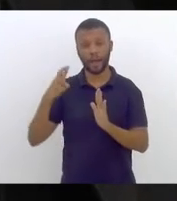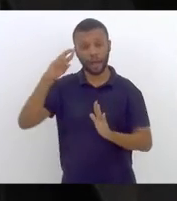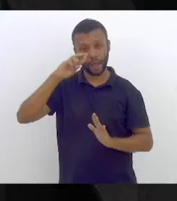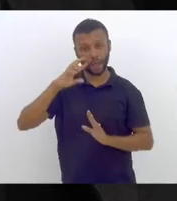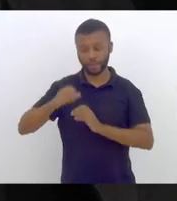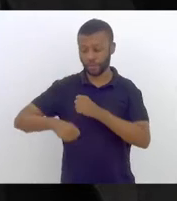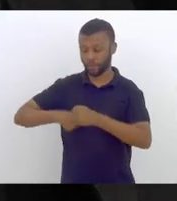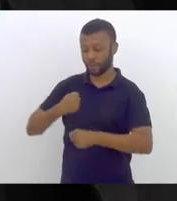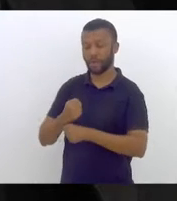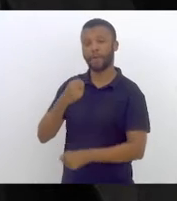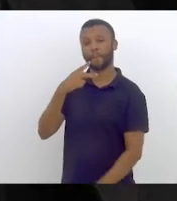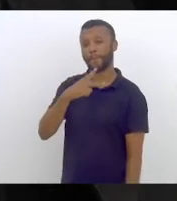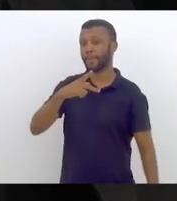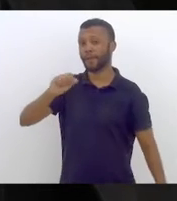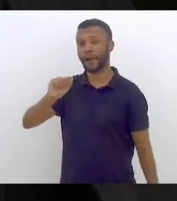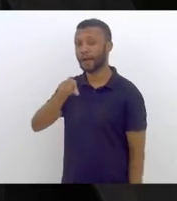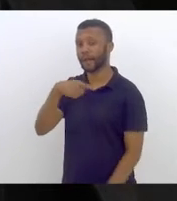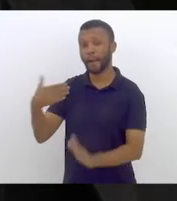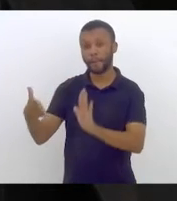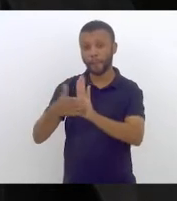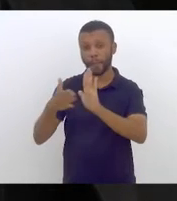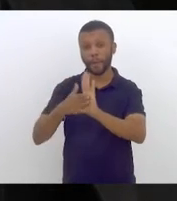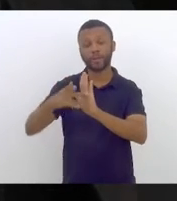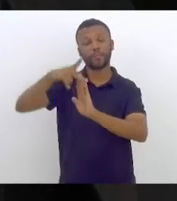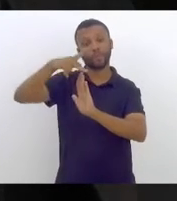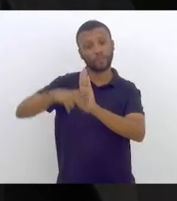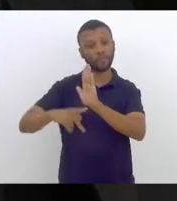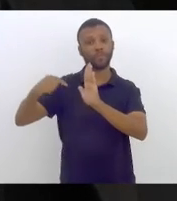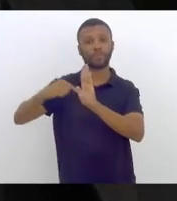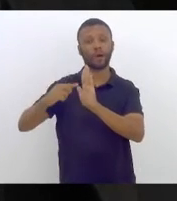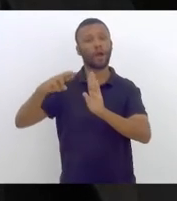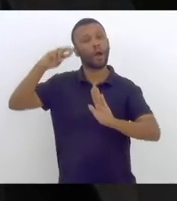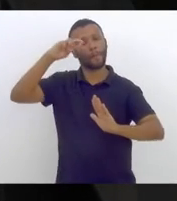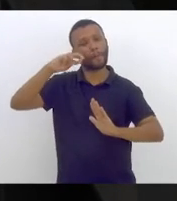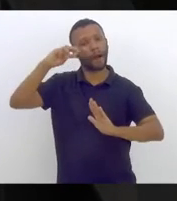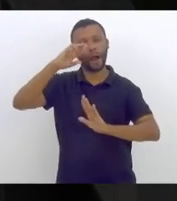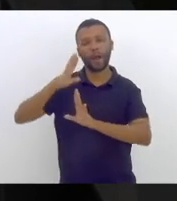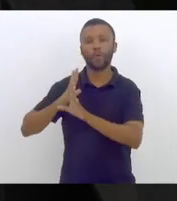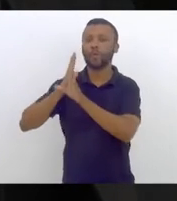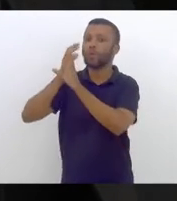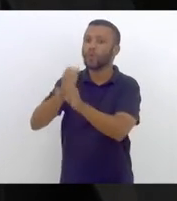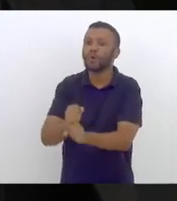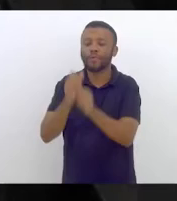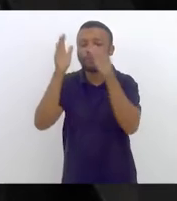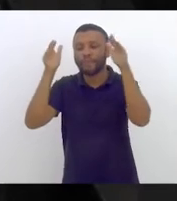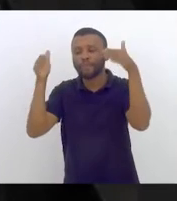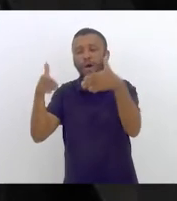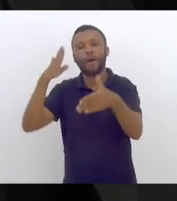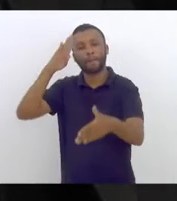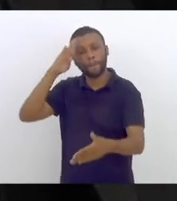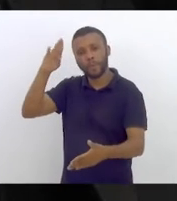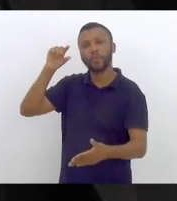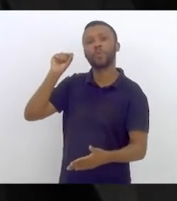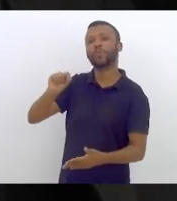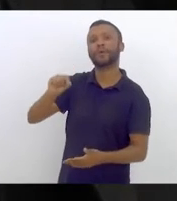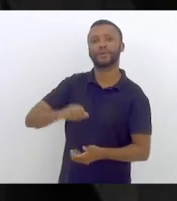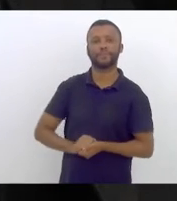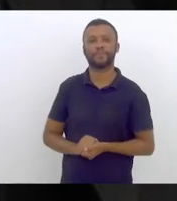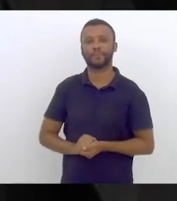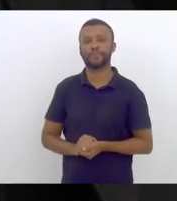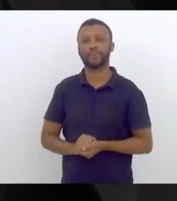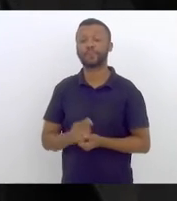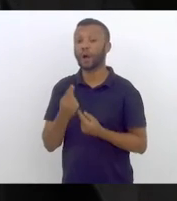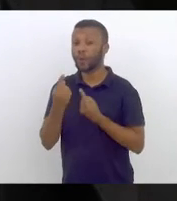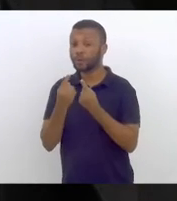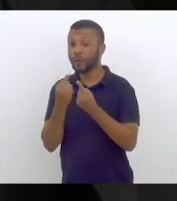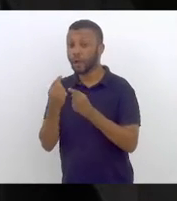que é proposta por esta mensagem, é uma revisão que se volta principalmente para o diálogo do